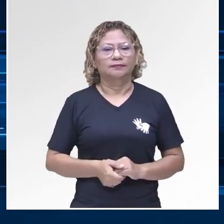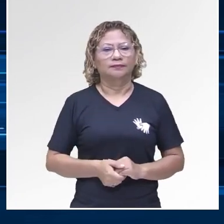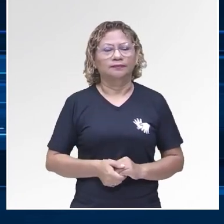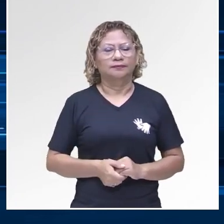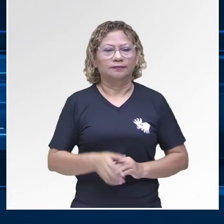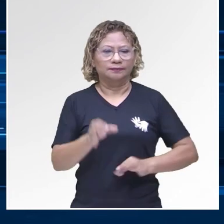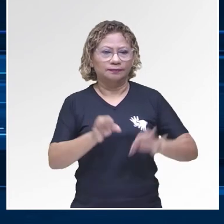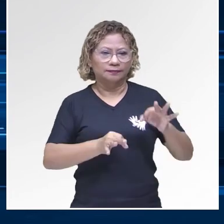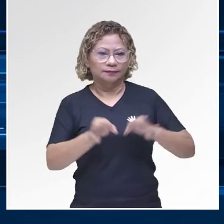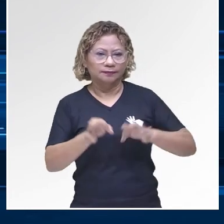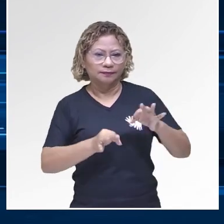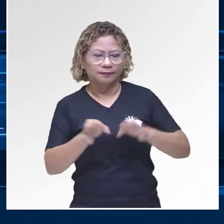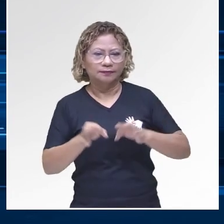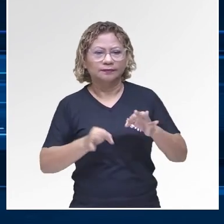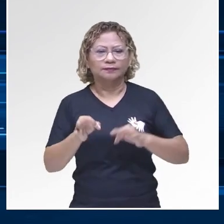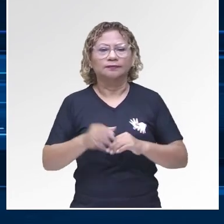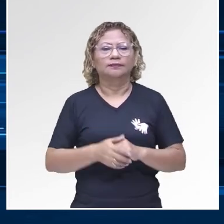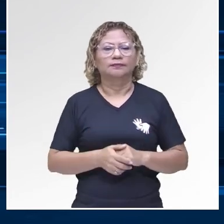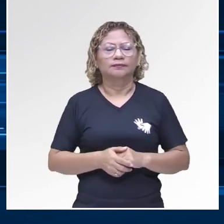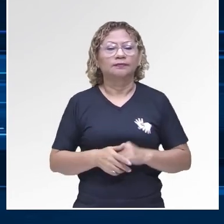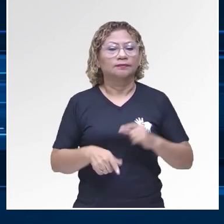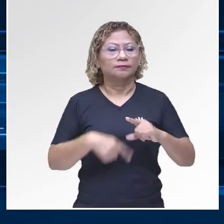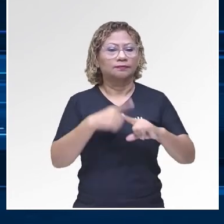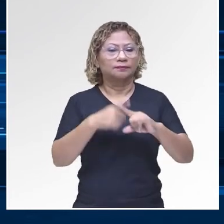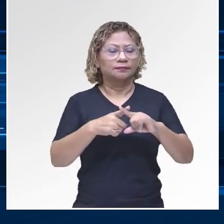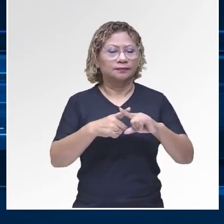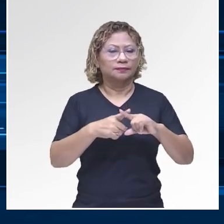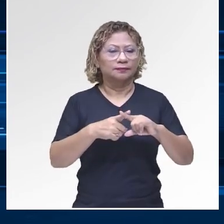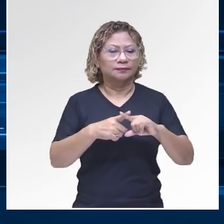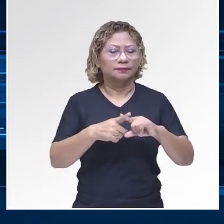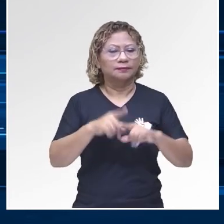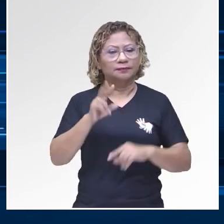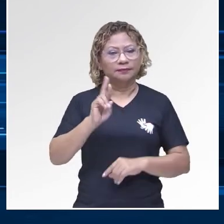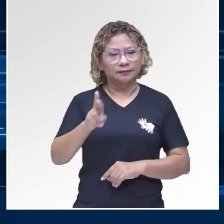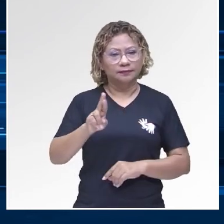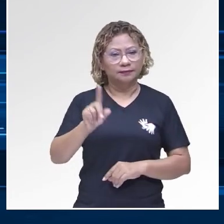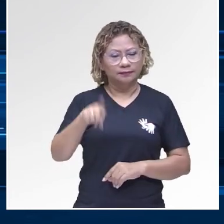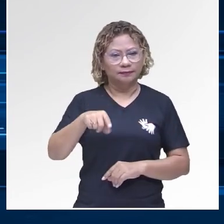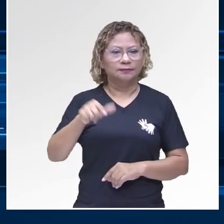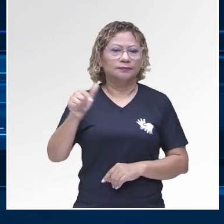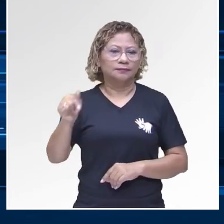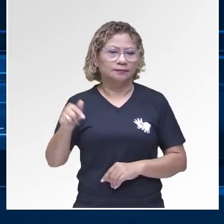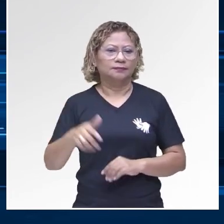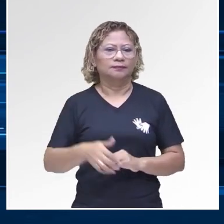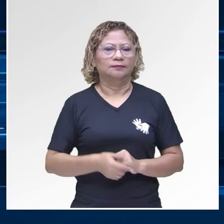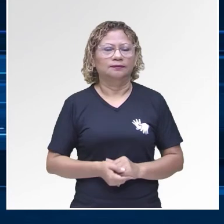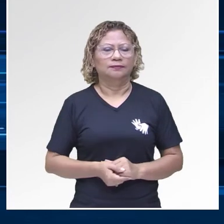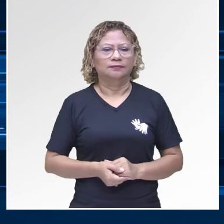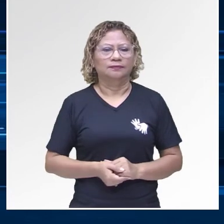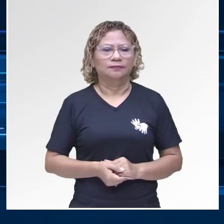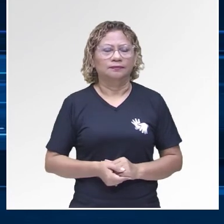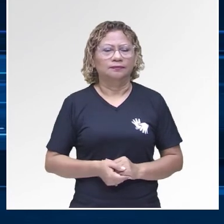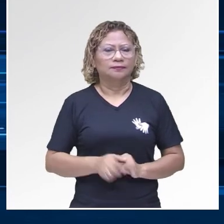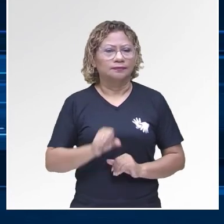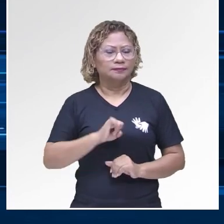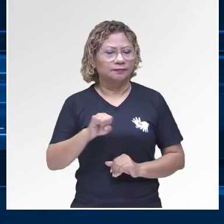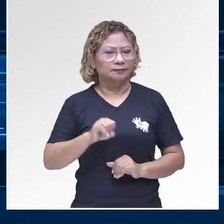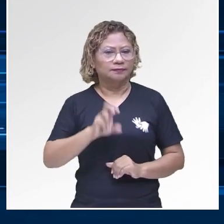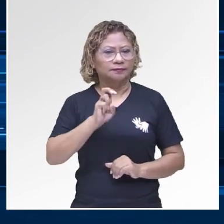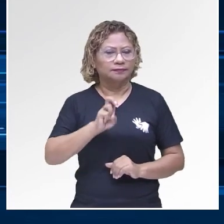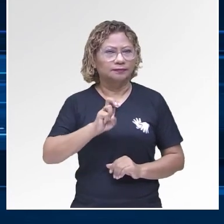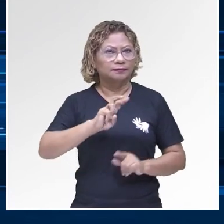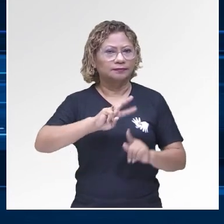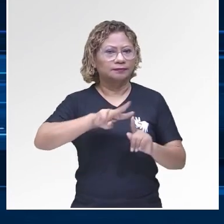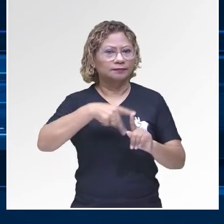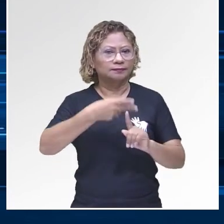1, que multiplica a minha razão, que é 7, porque são múltiplos de 7, né? Se fossem múltiplos de 5, a razão seria